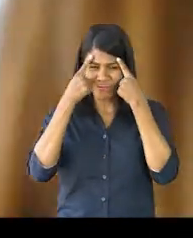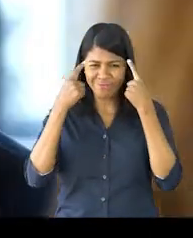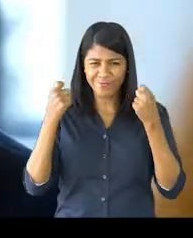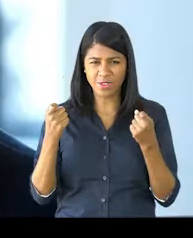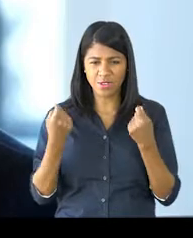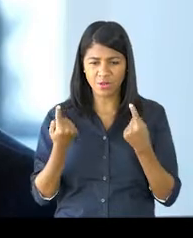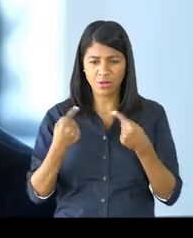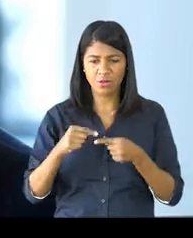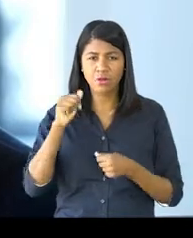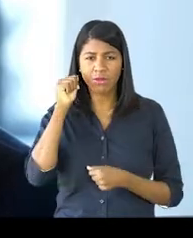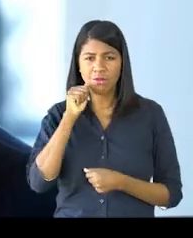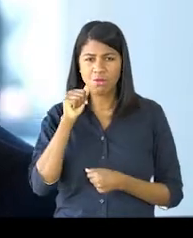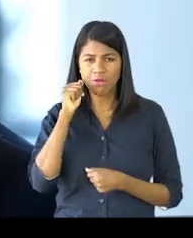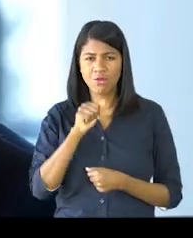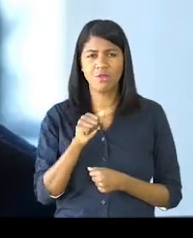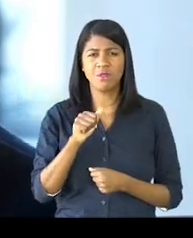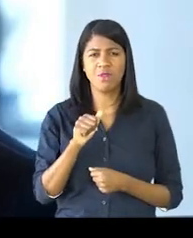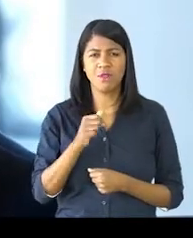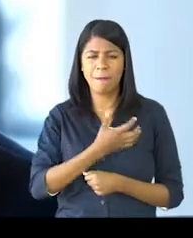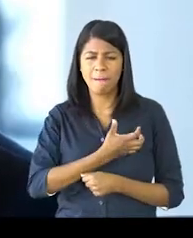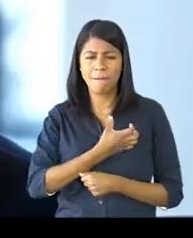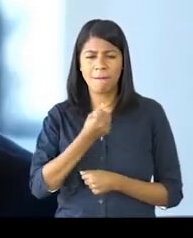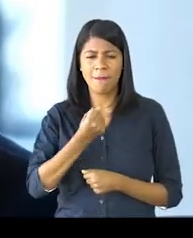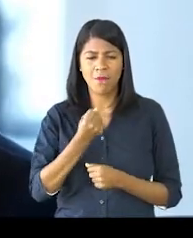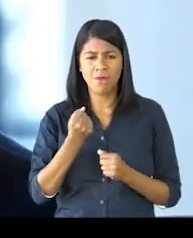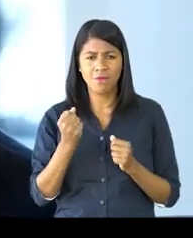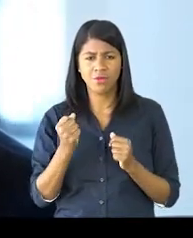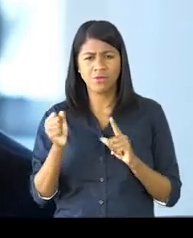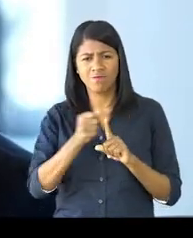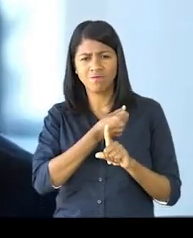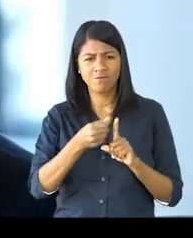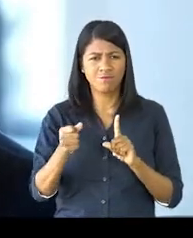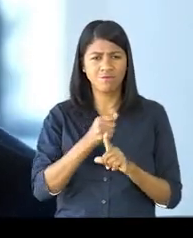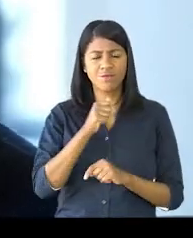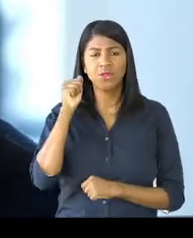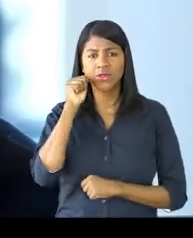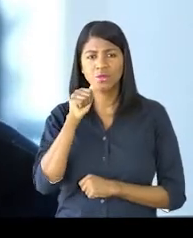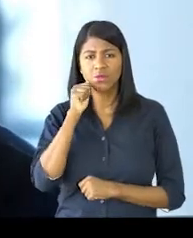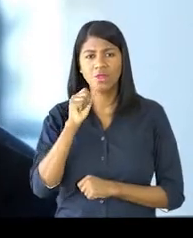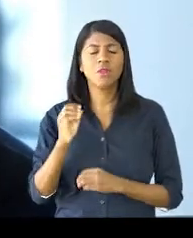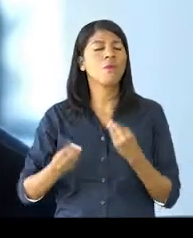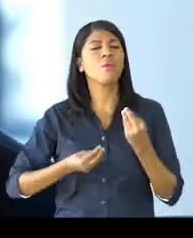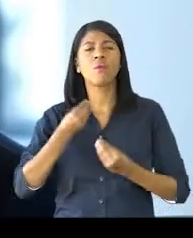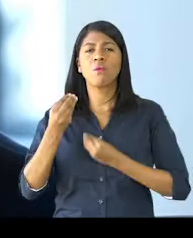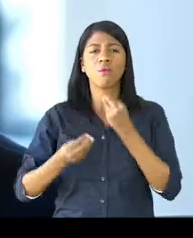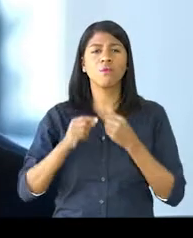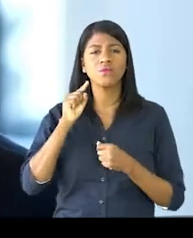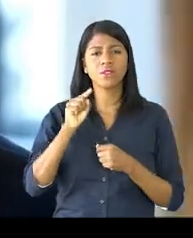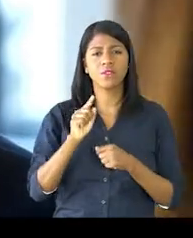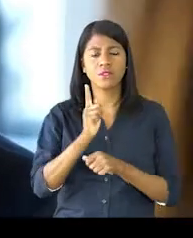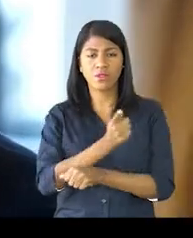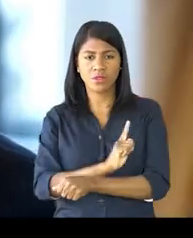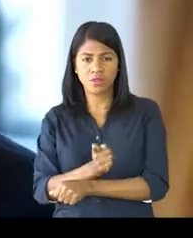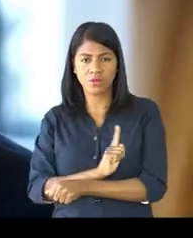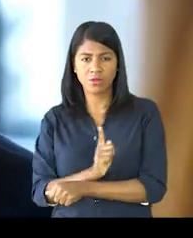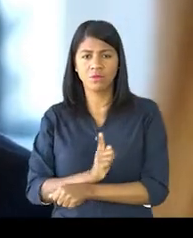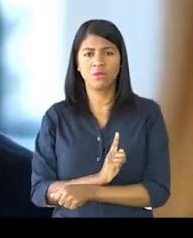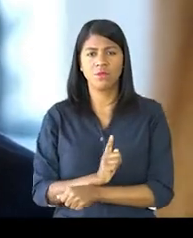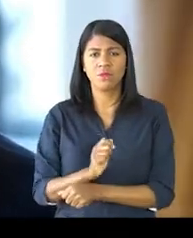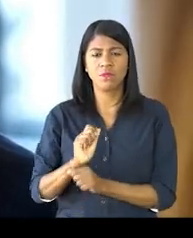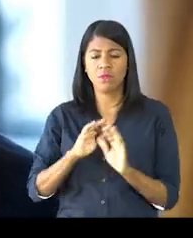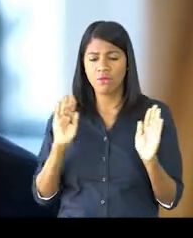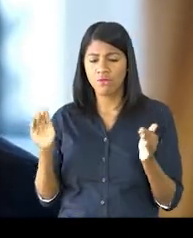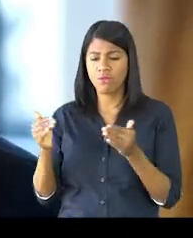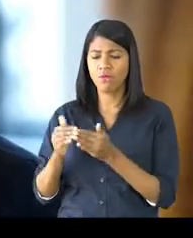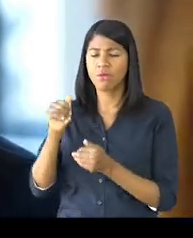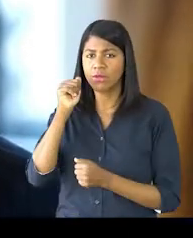atualmente, com relação à violência doméstica, feminicídio. Como é que você, gestora de políticas para